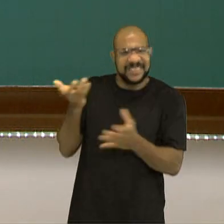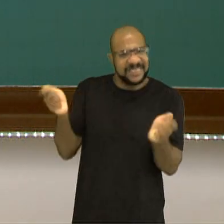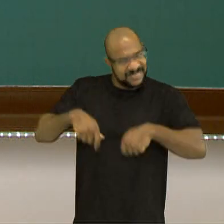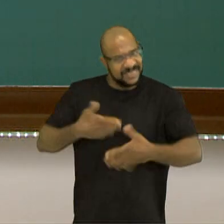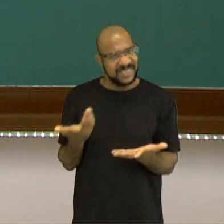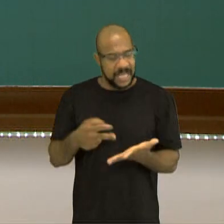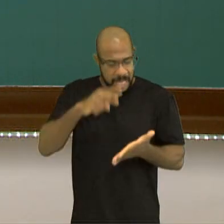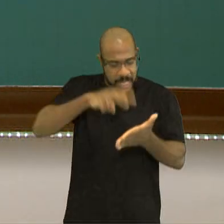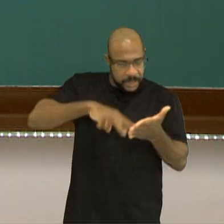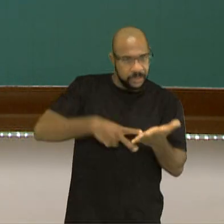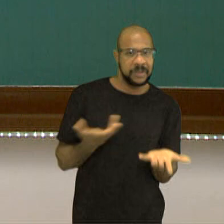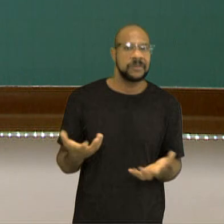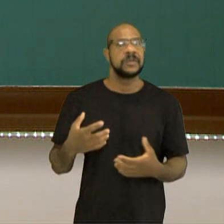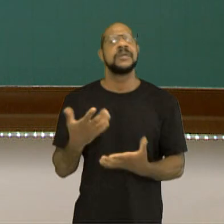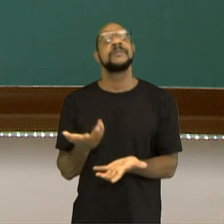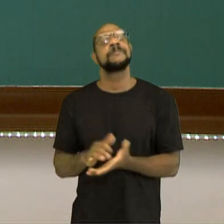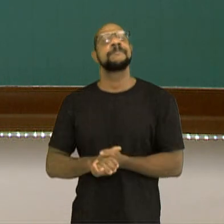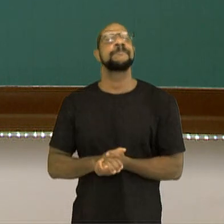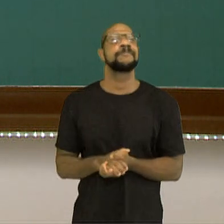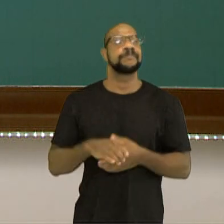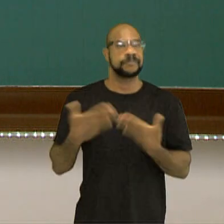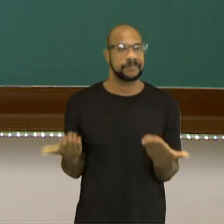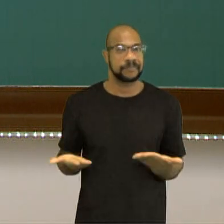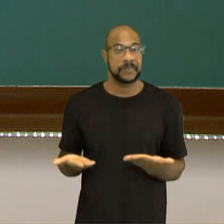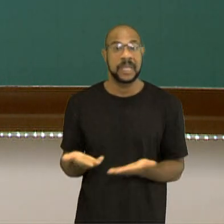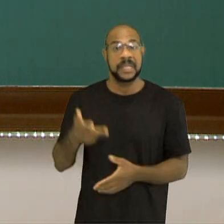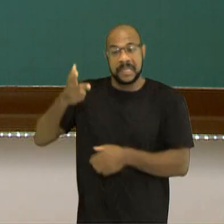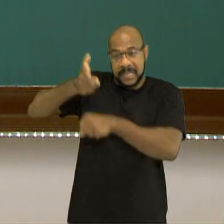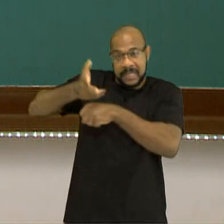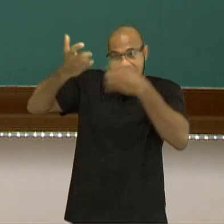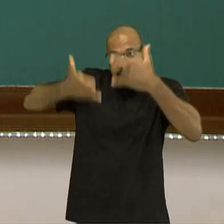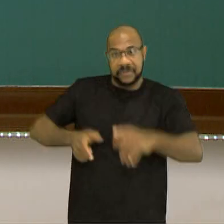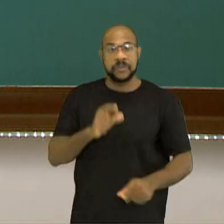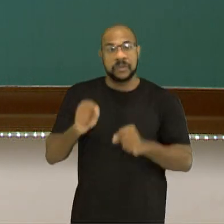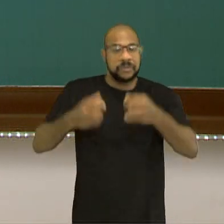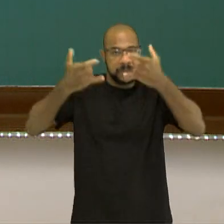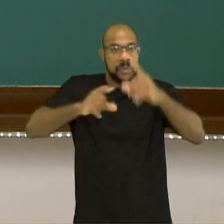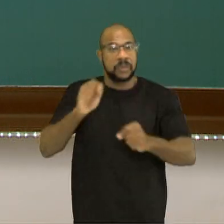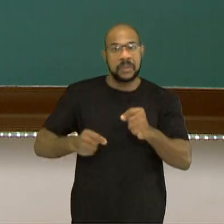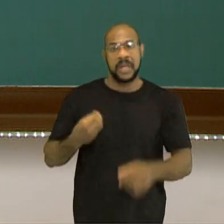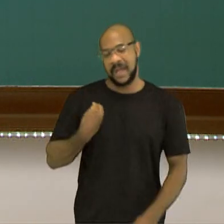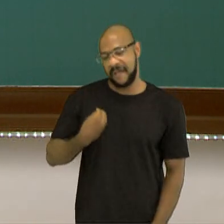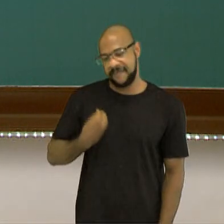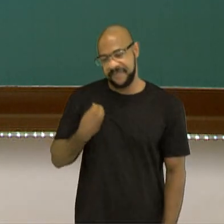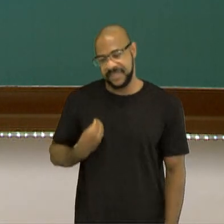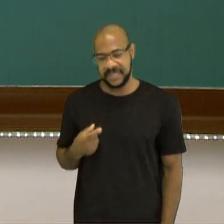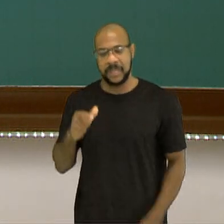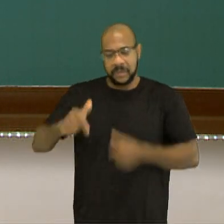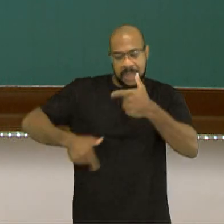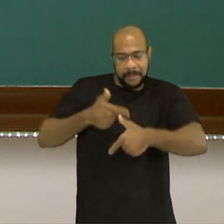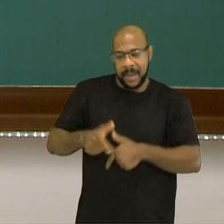conheça o estilo da obra de Platão. Nesse vídeo, nós falamos sobre a vida